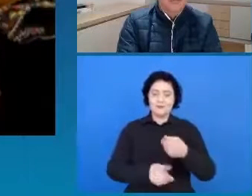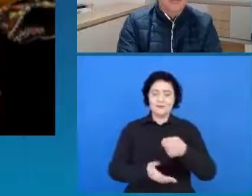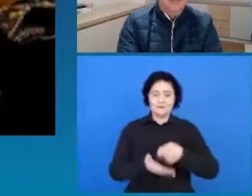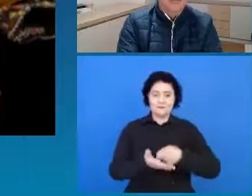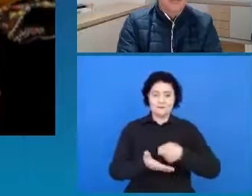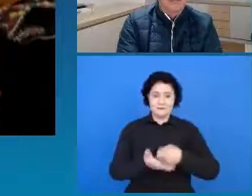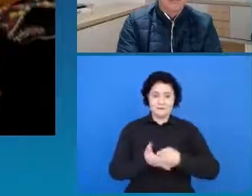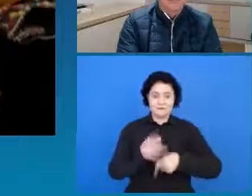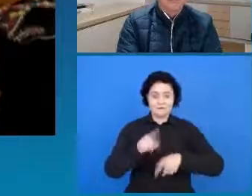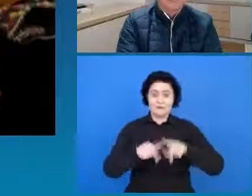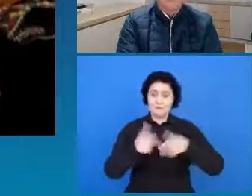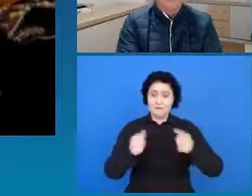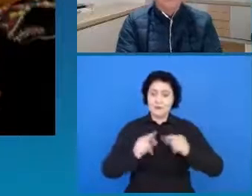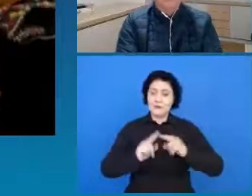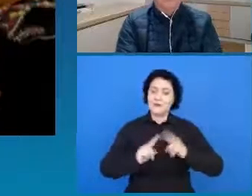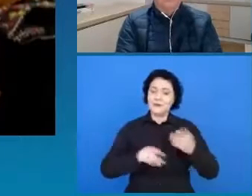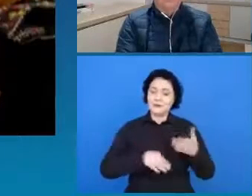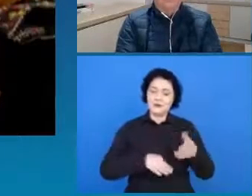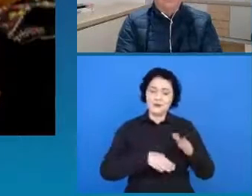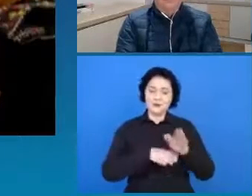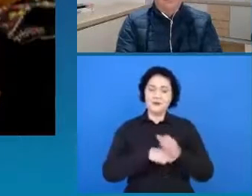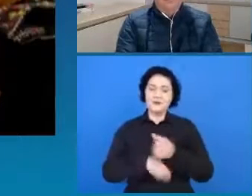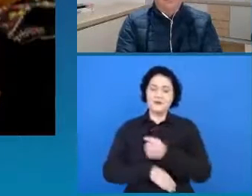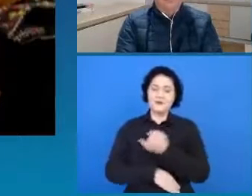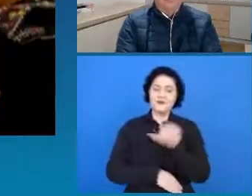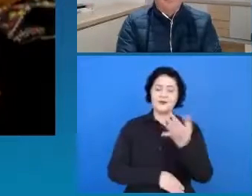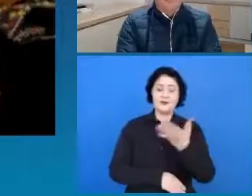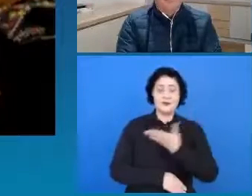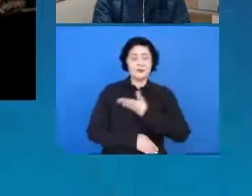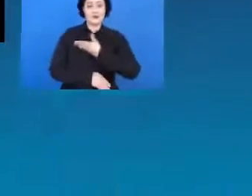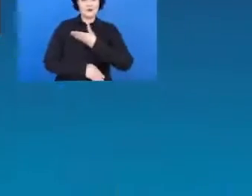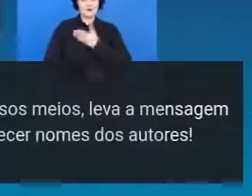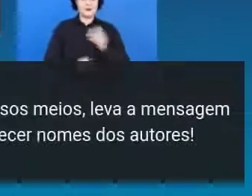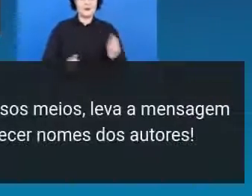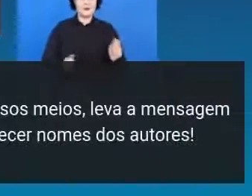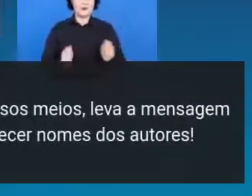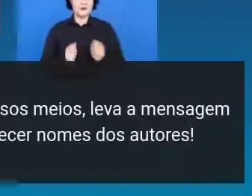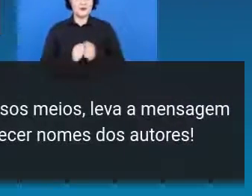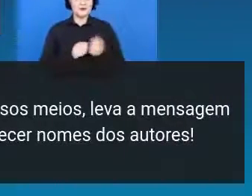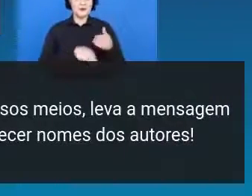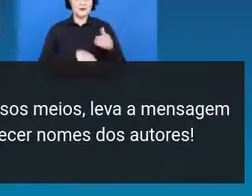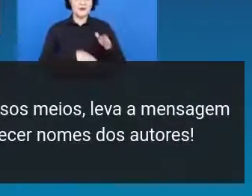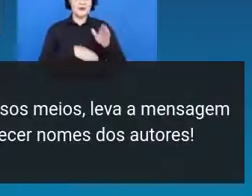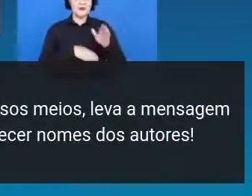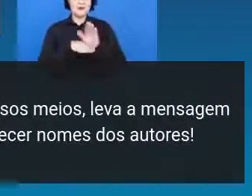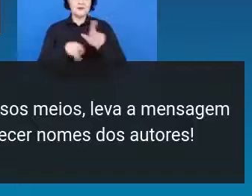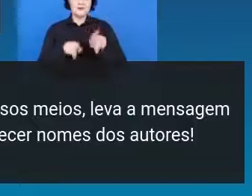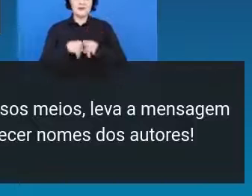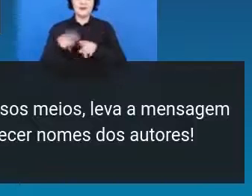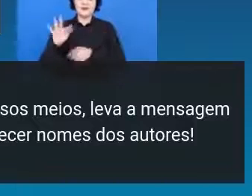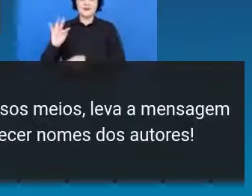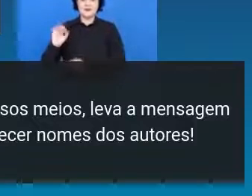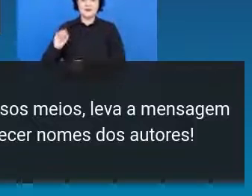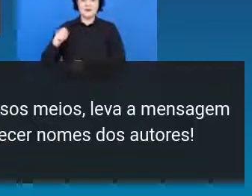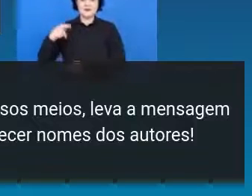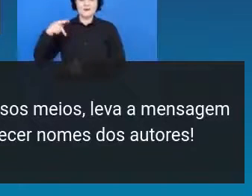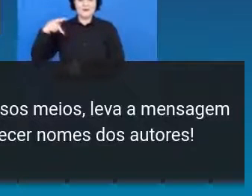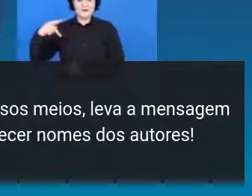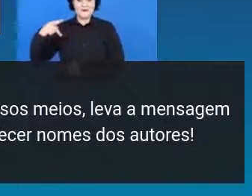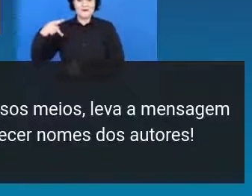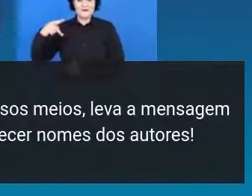bastante recursos mas com ajuda de vários amigos com a colaboração da Federação Espírita do